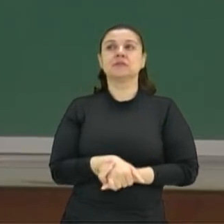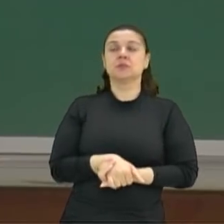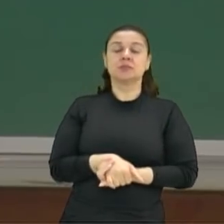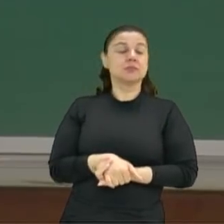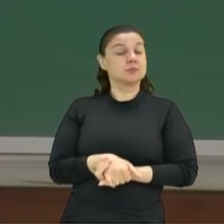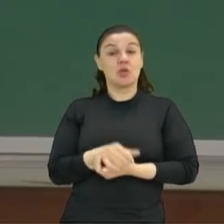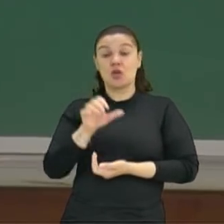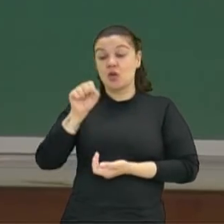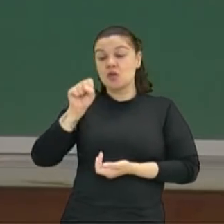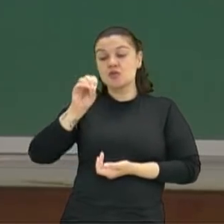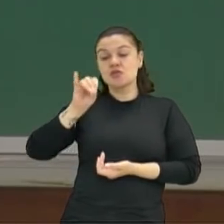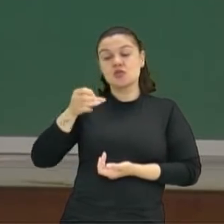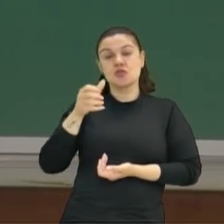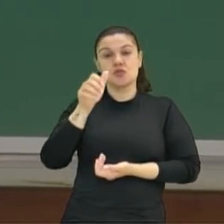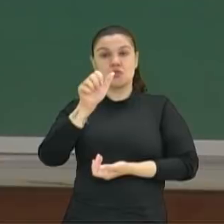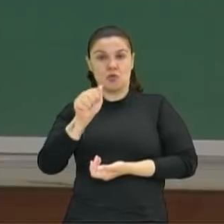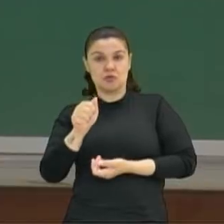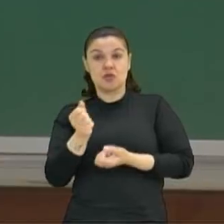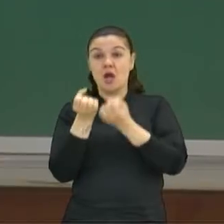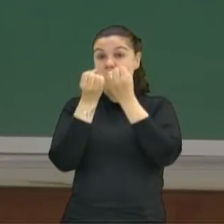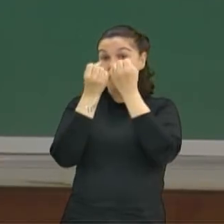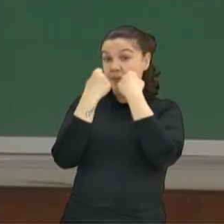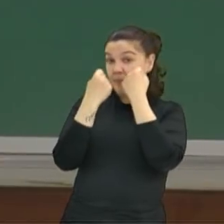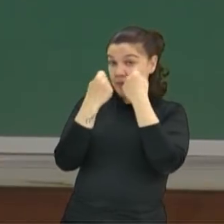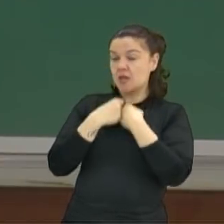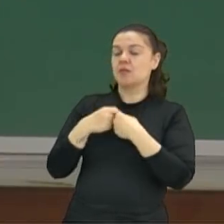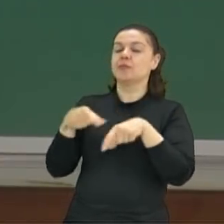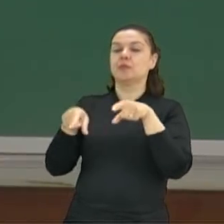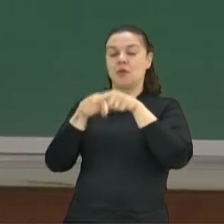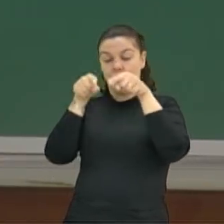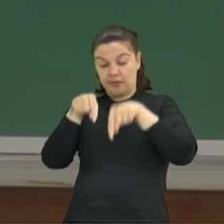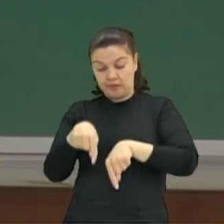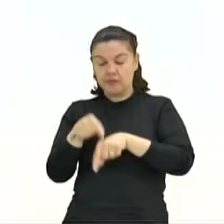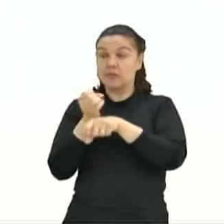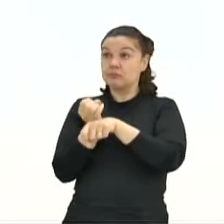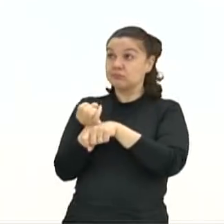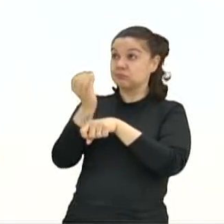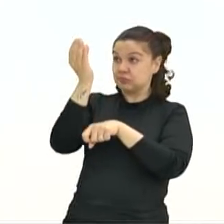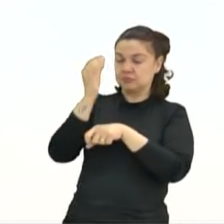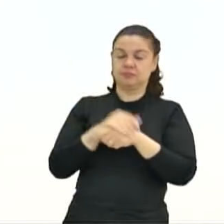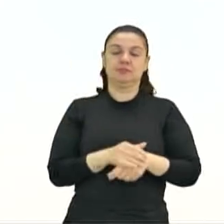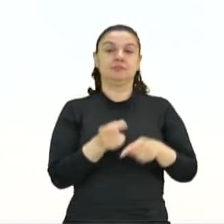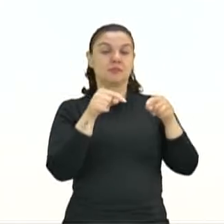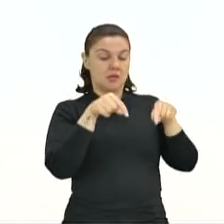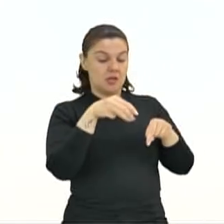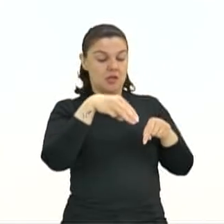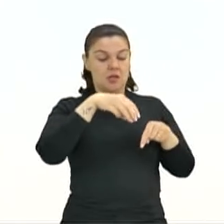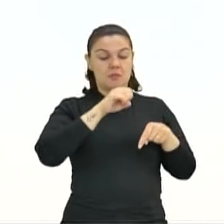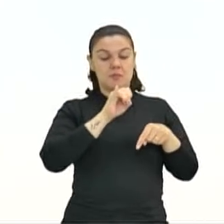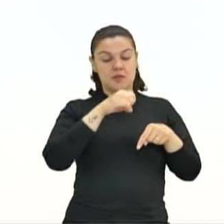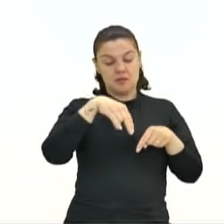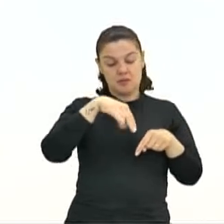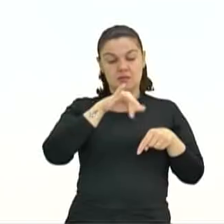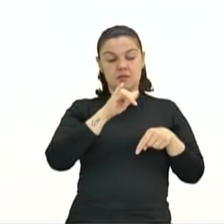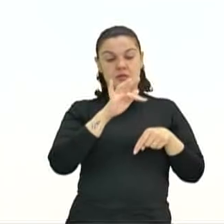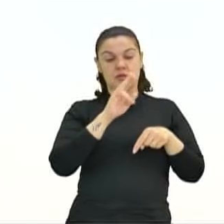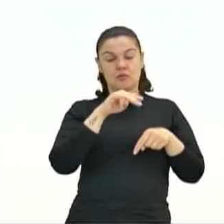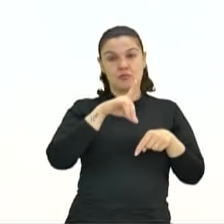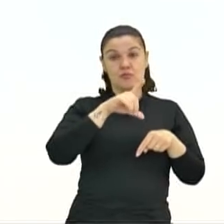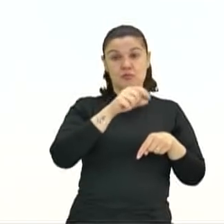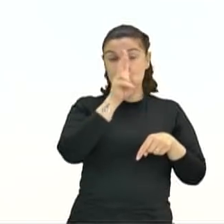por exemplo, a soja, milho, tá? Minifúndio, propriedade rural de pouca extensão,